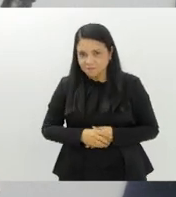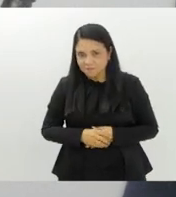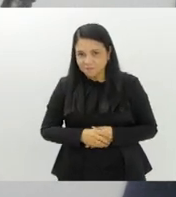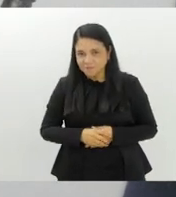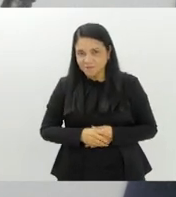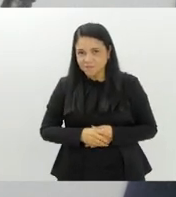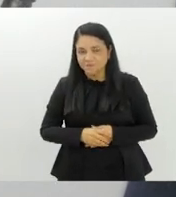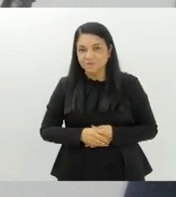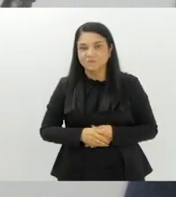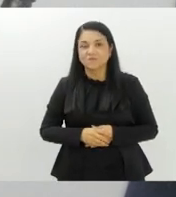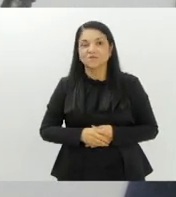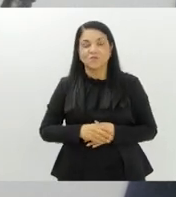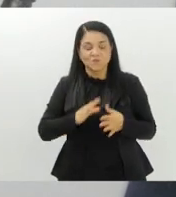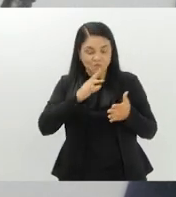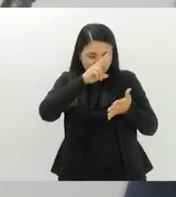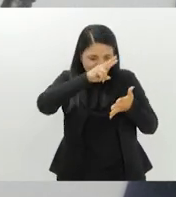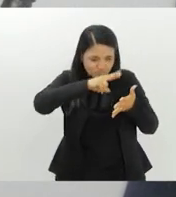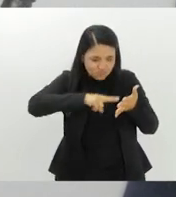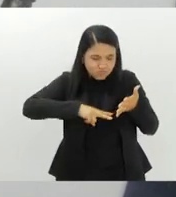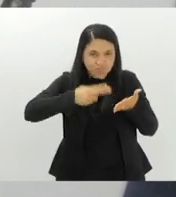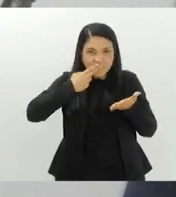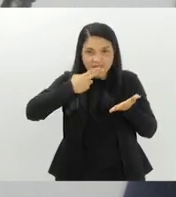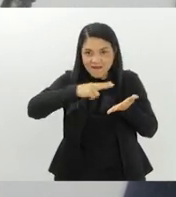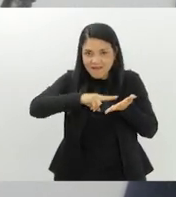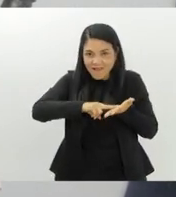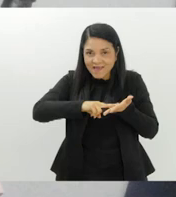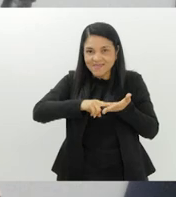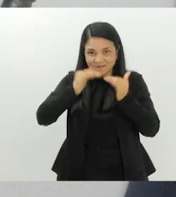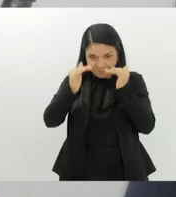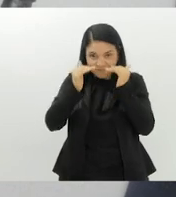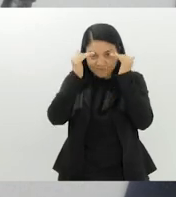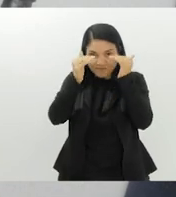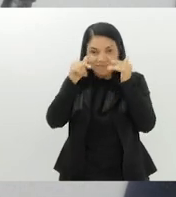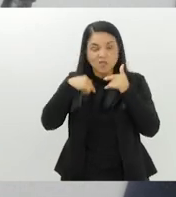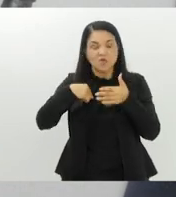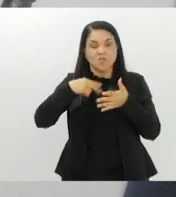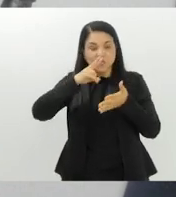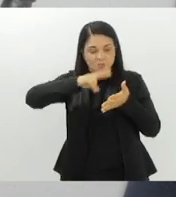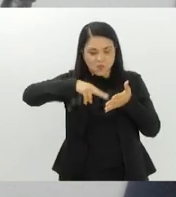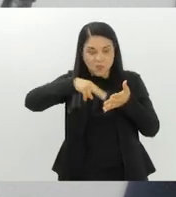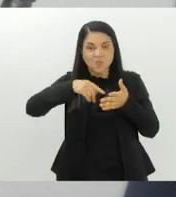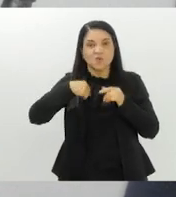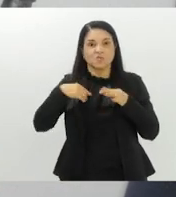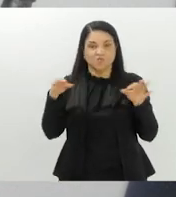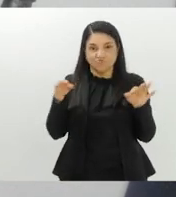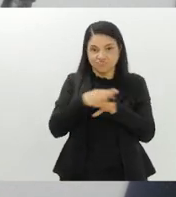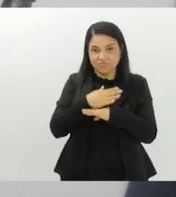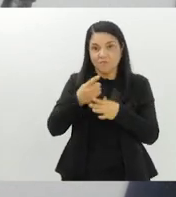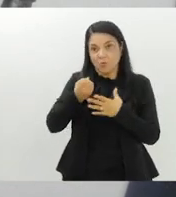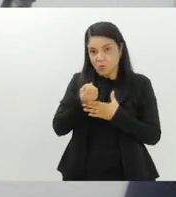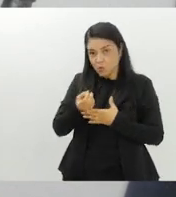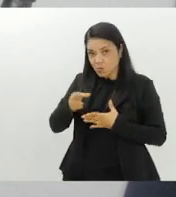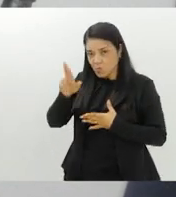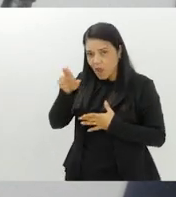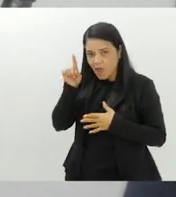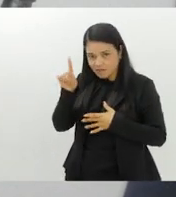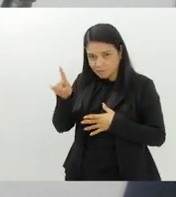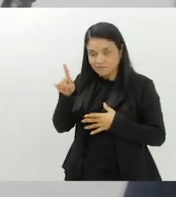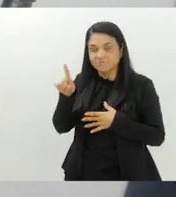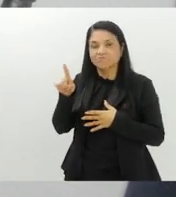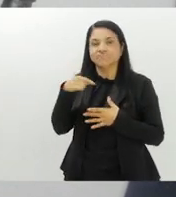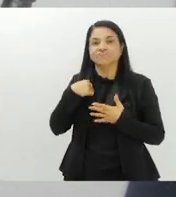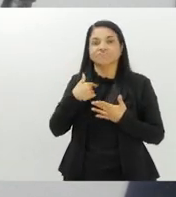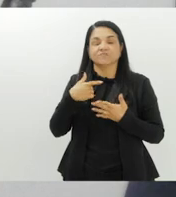E eu vou, quando eu terminar, diante de todas as minhas outras leituras, do doutorado, minhas leituras literárias, que eu